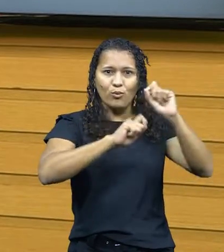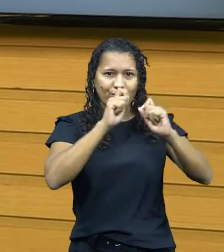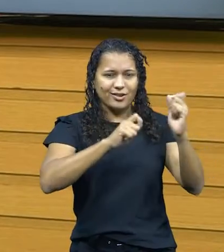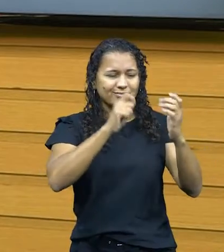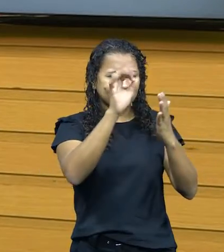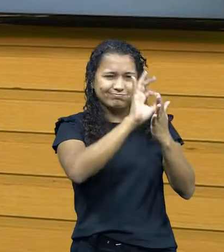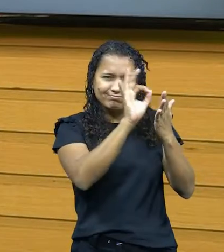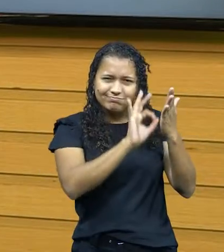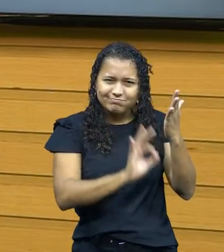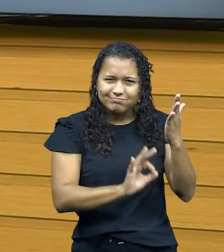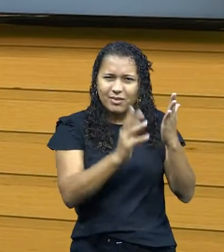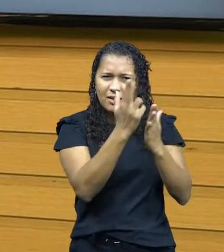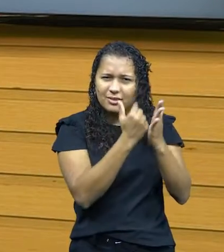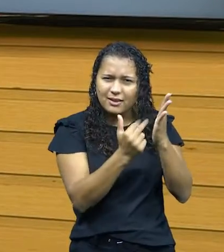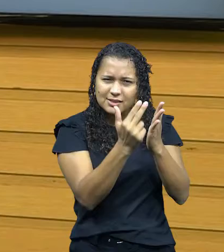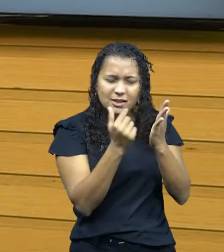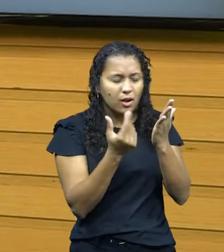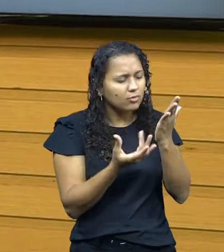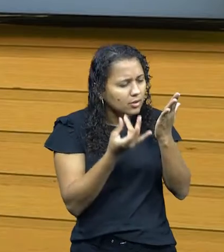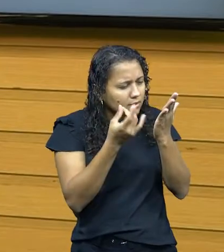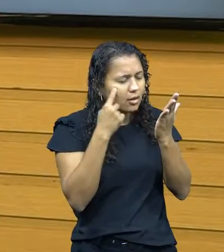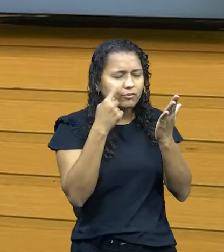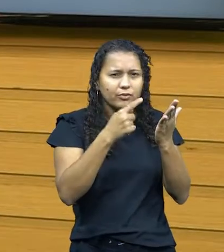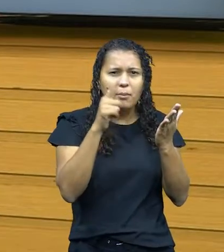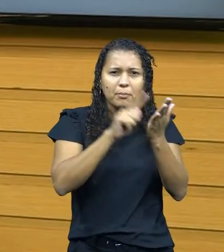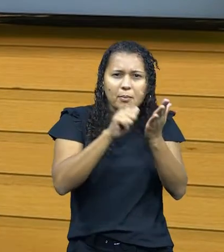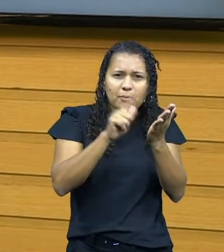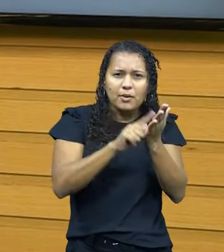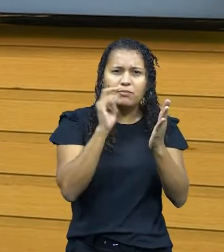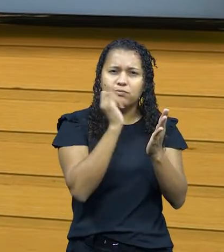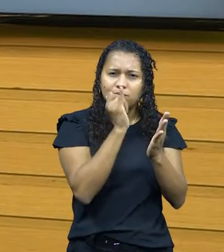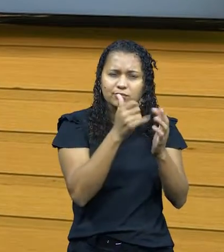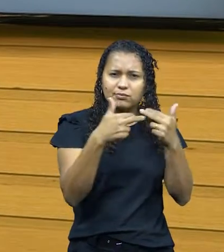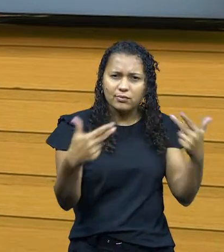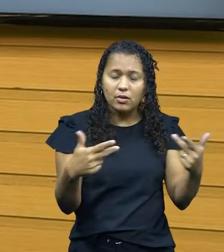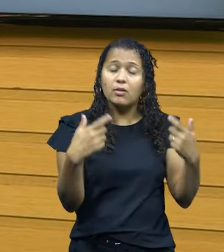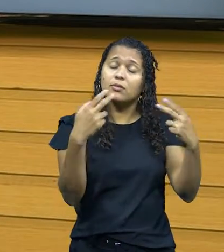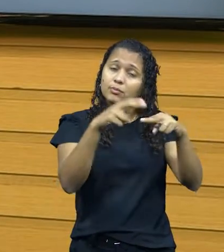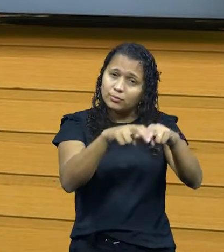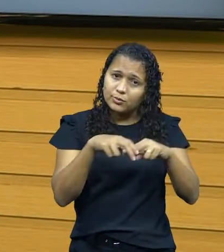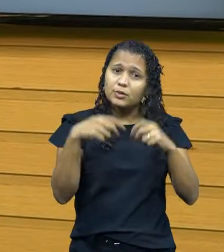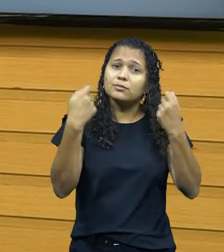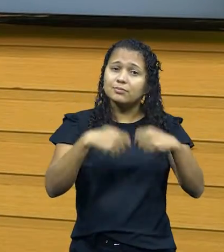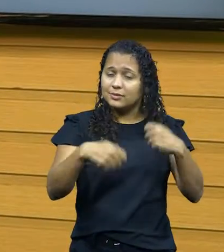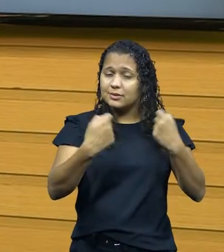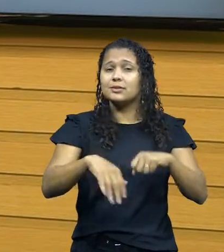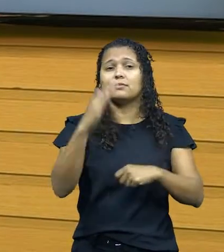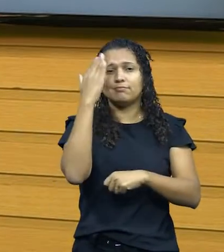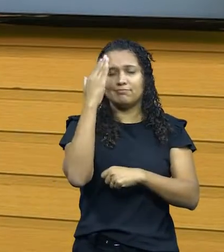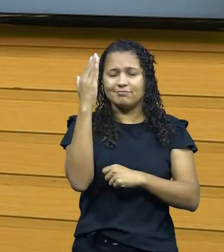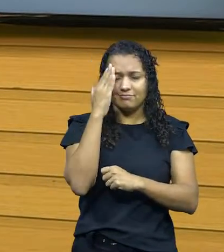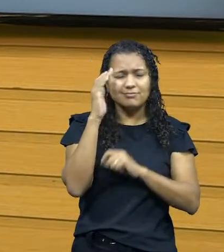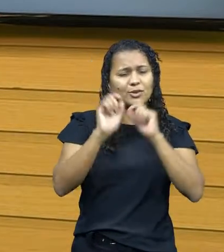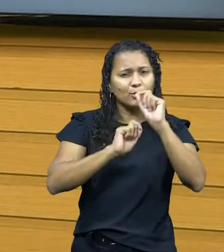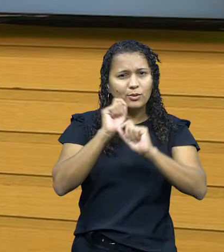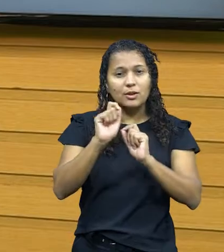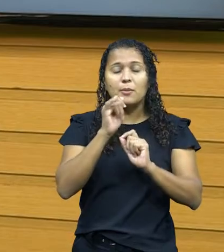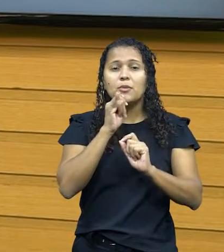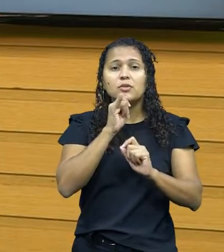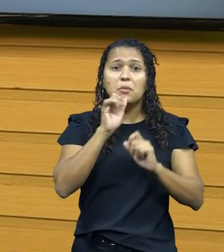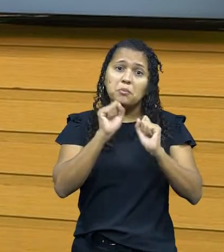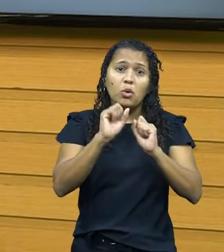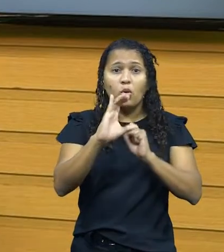está escrito naquela imagem, naquele papel cheio de informações. Então é por isso que a gente precisa ter esse entendimento. Em